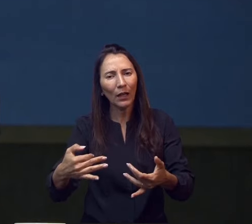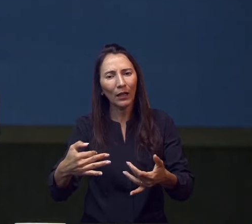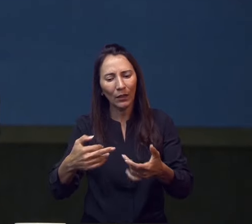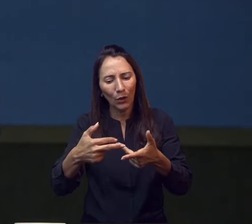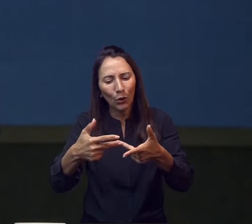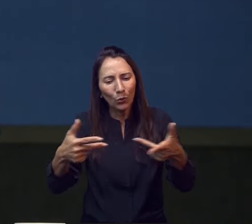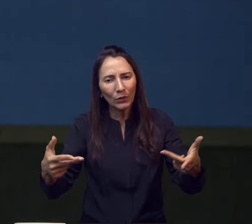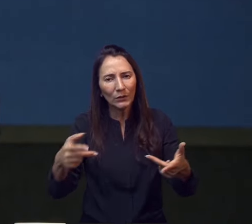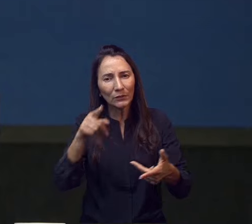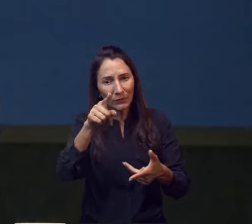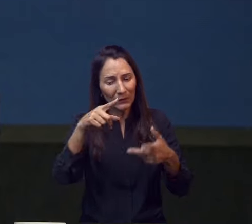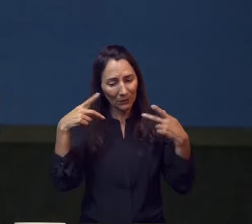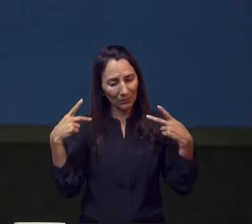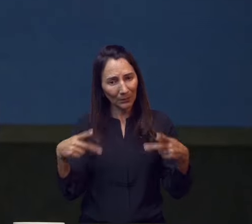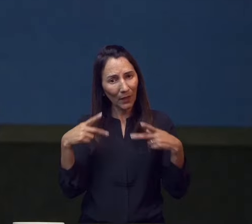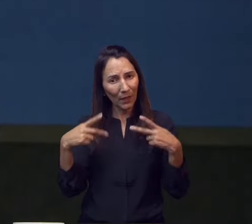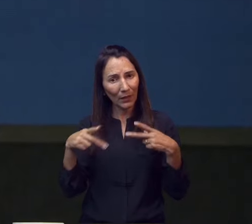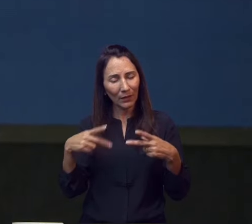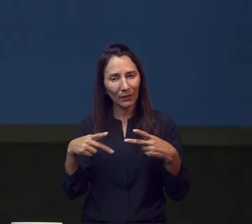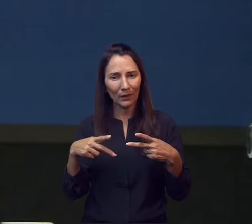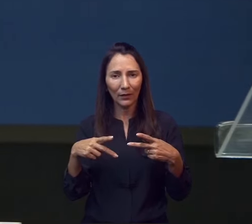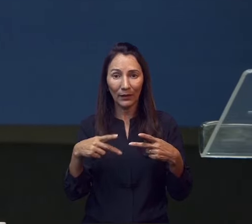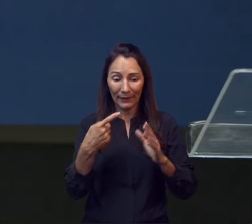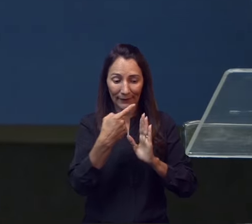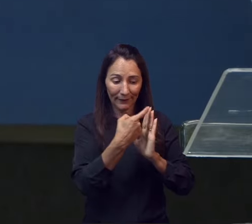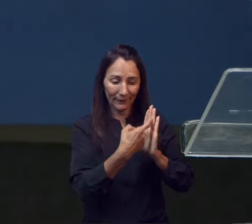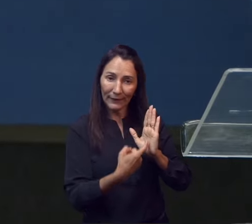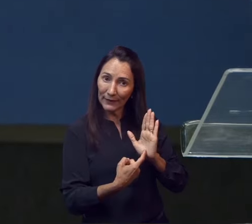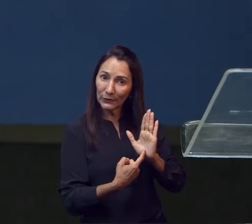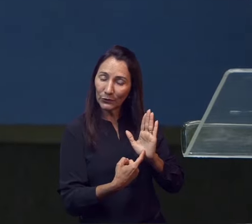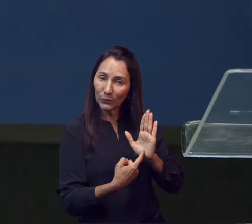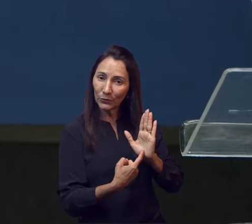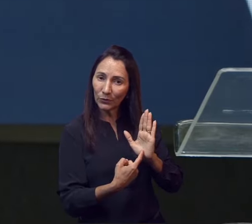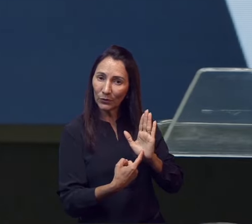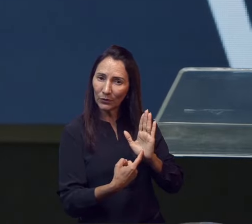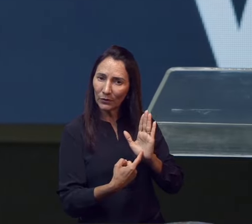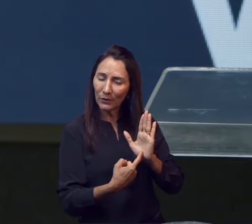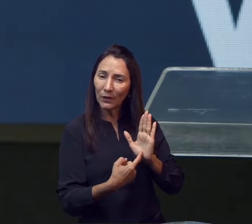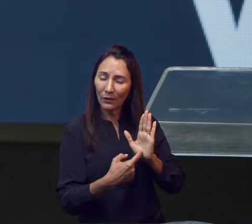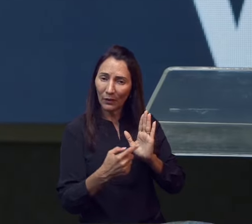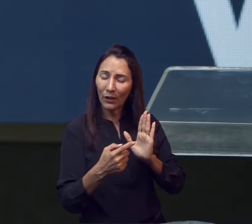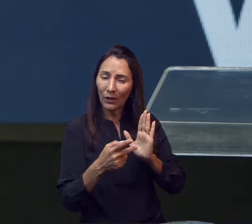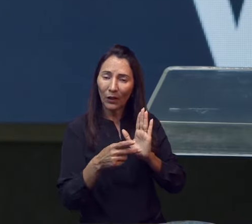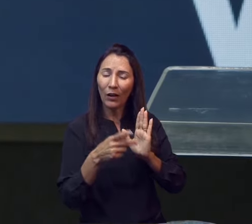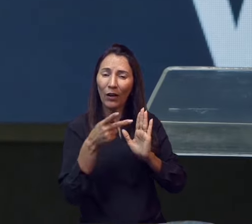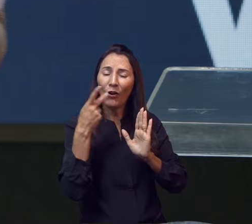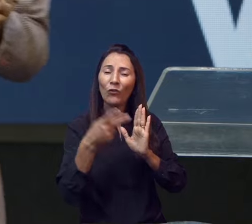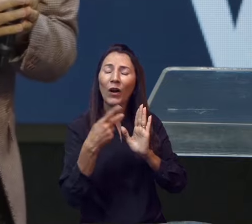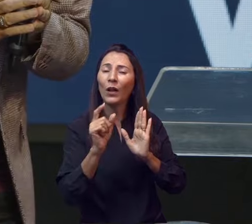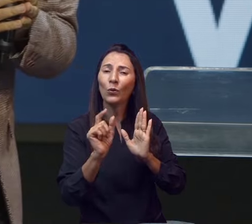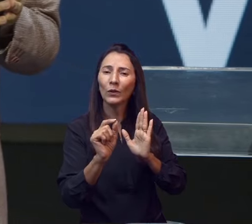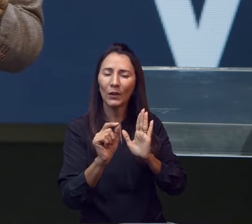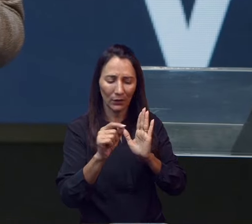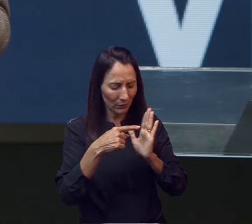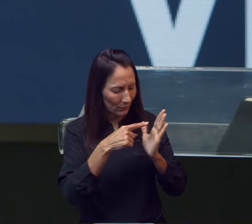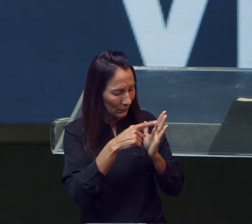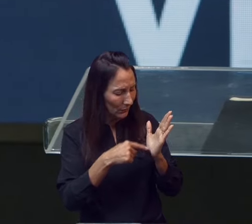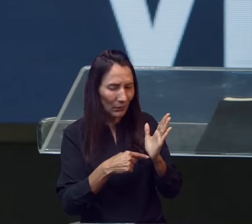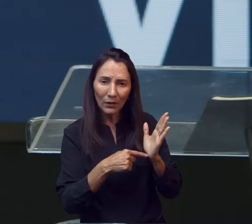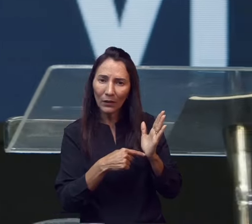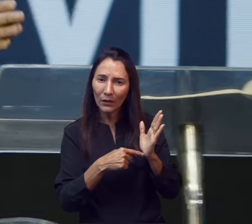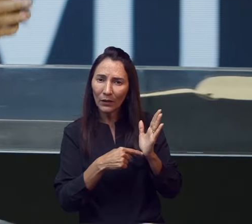você tá pegando aqui nesse texto tá fazendo uma afirmação Então eu tenho que explicar